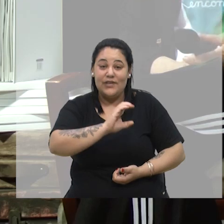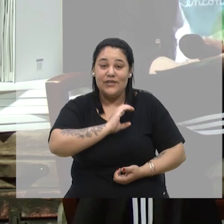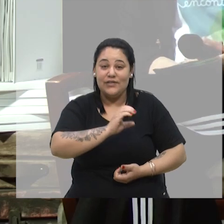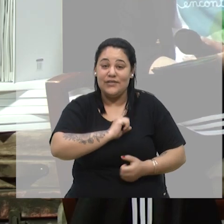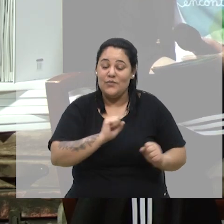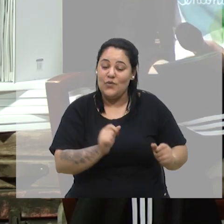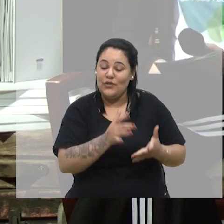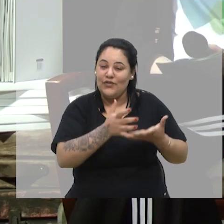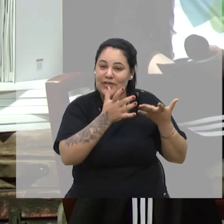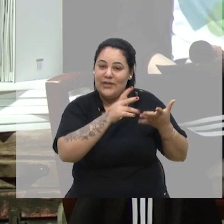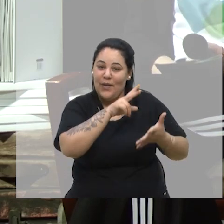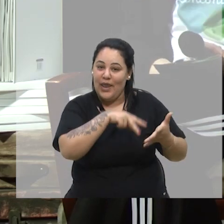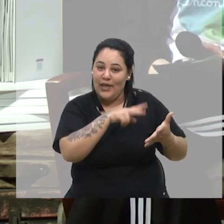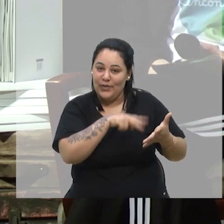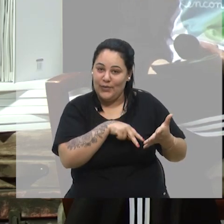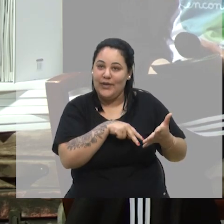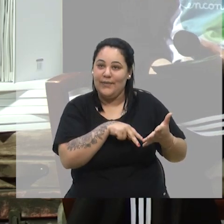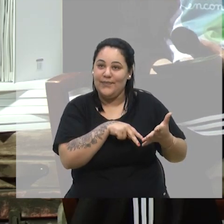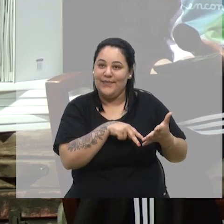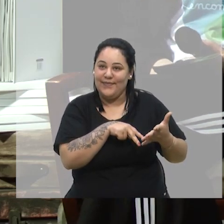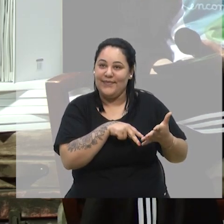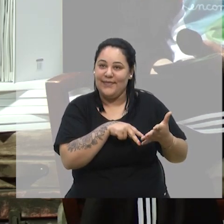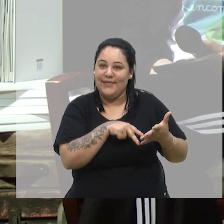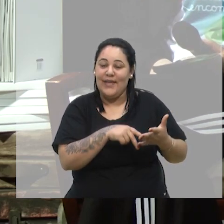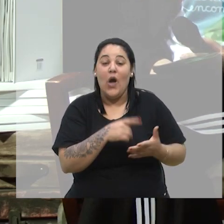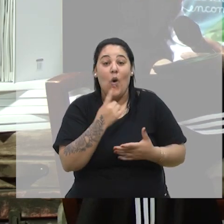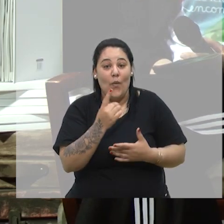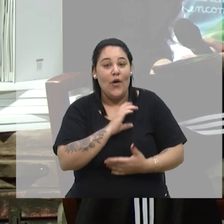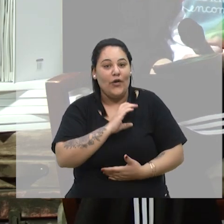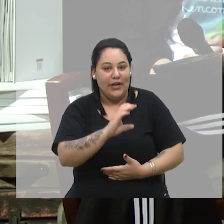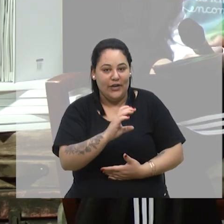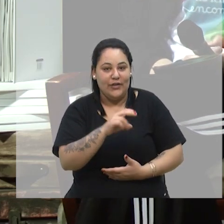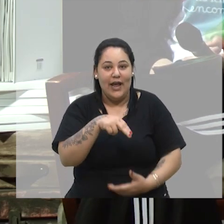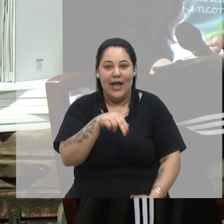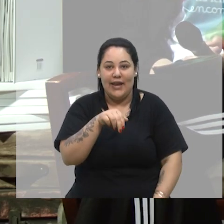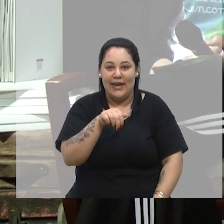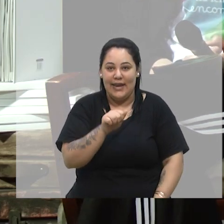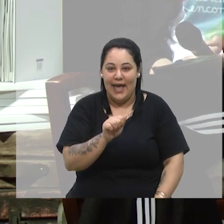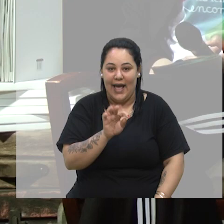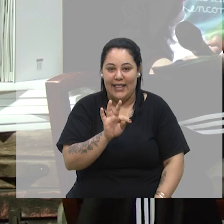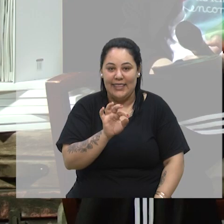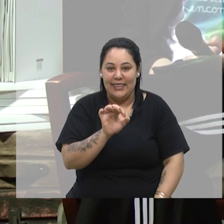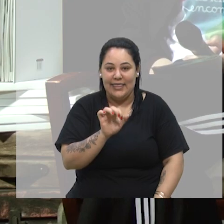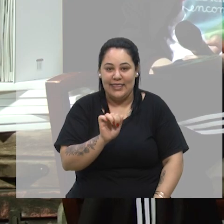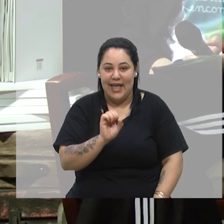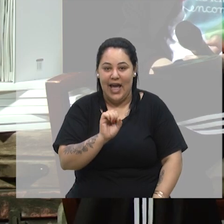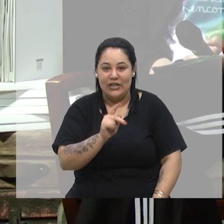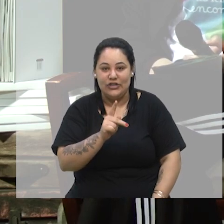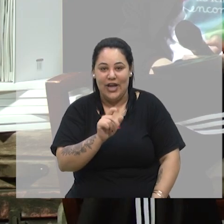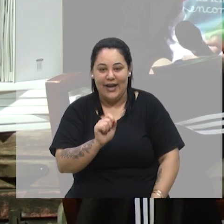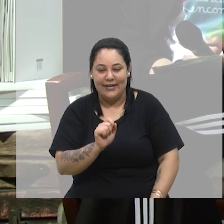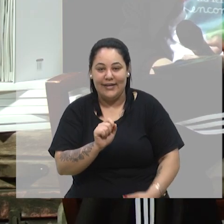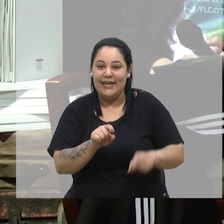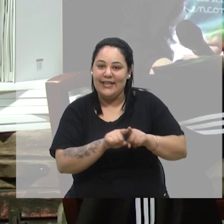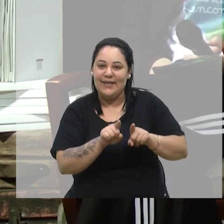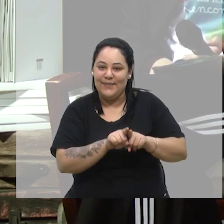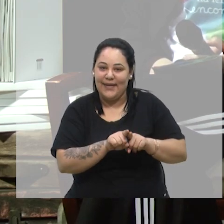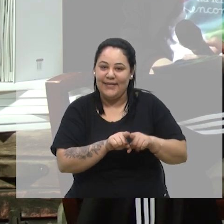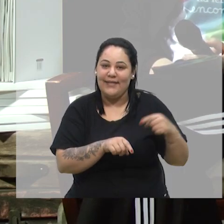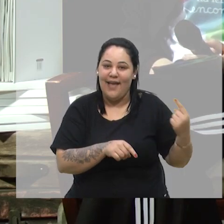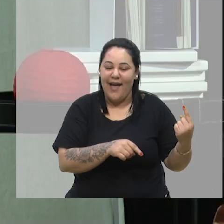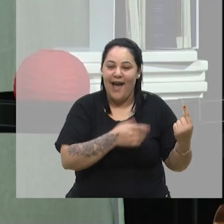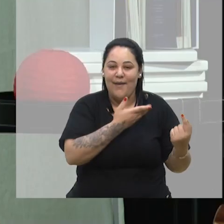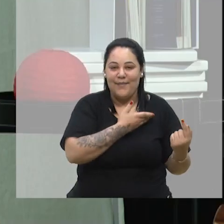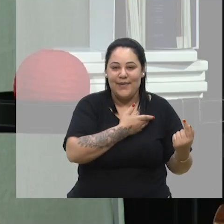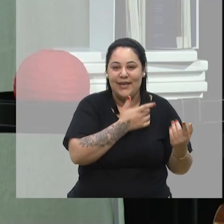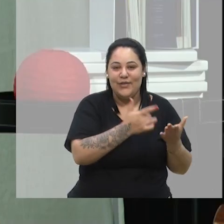à leitura e uma das coordenadoras do Feira do Livro, Natasha Reck, e a amiga do livro, Aline Luz.